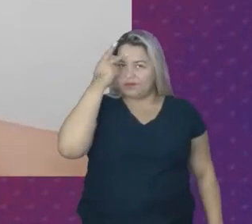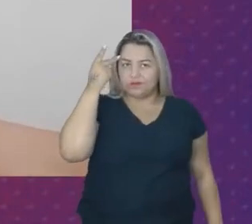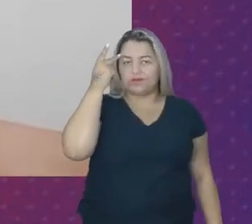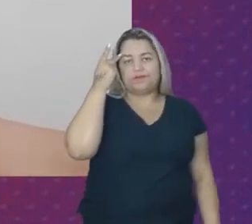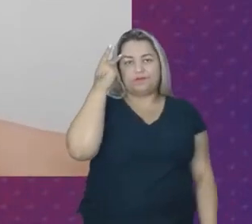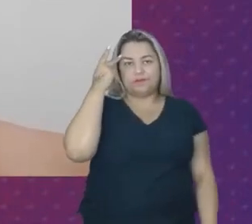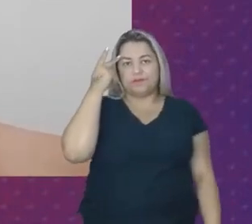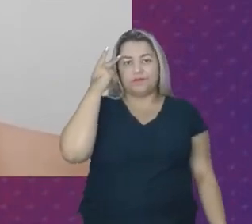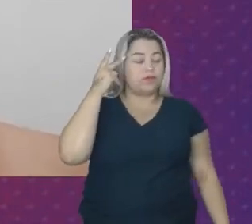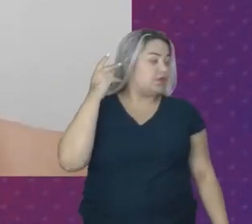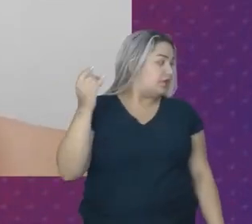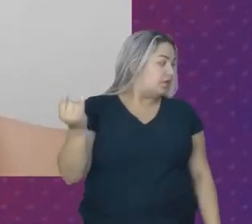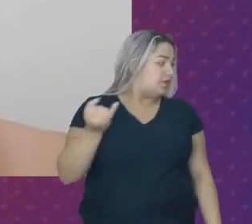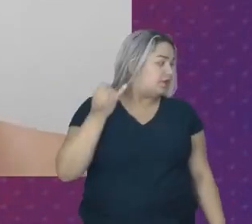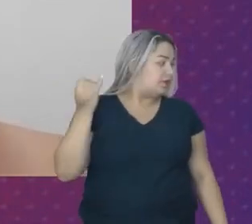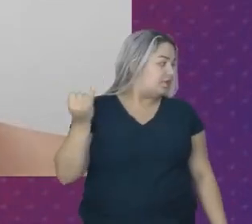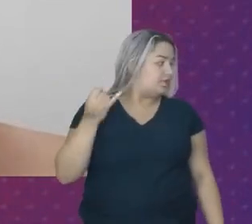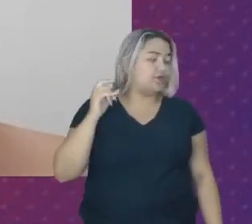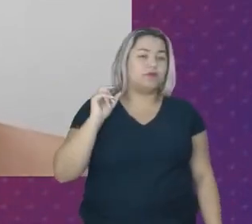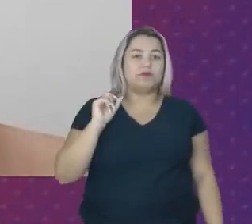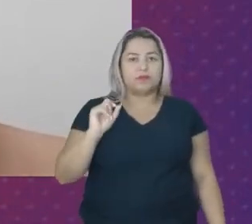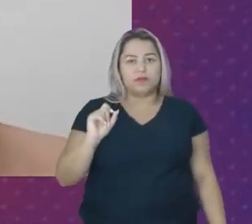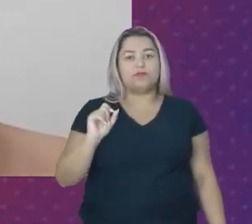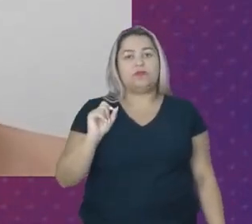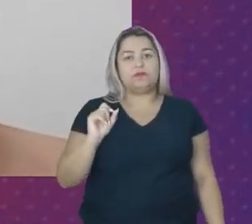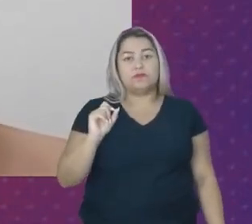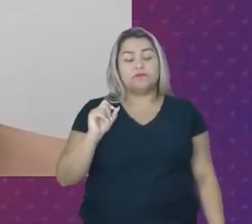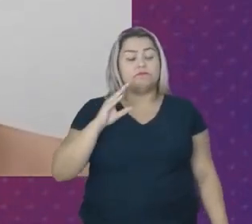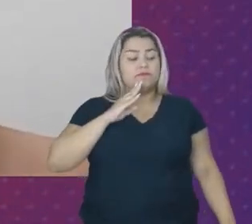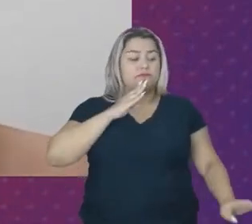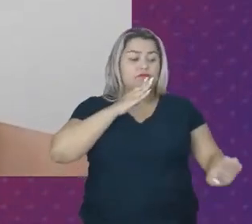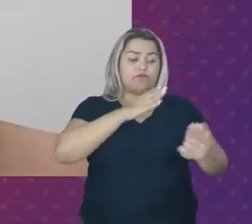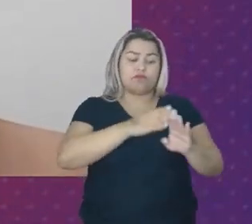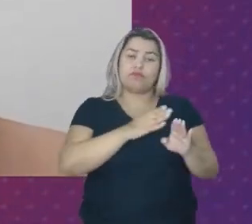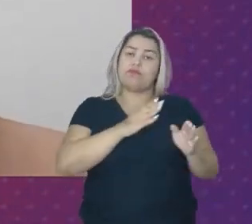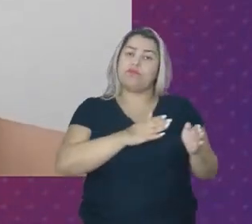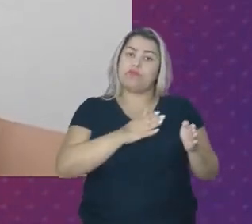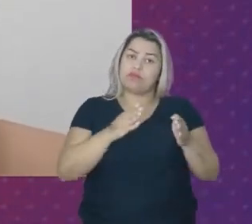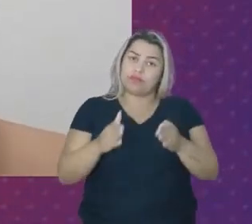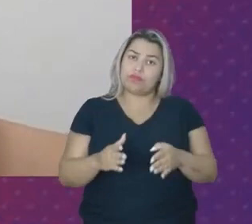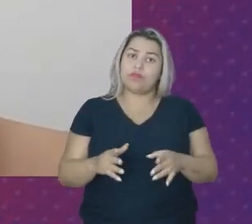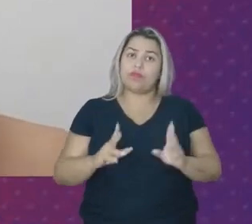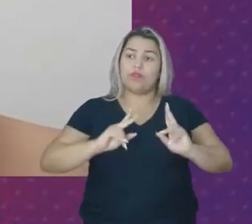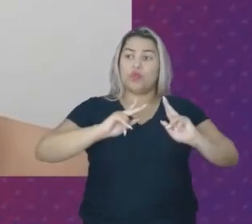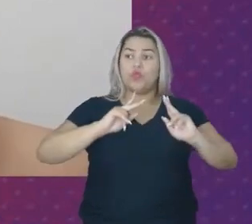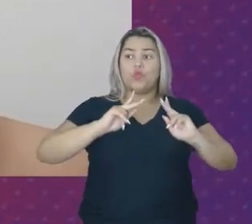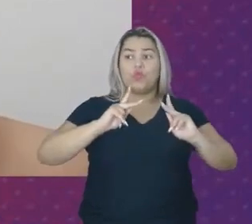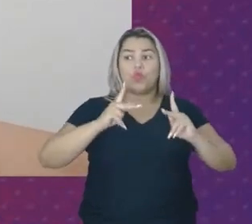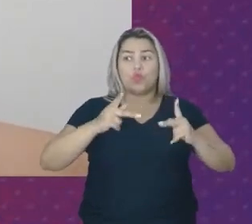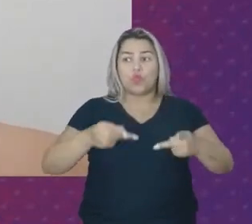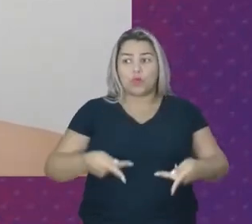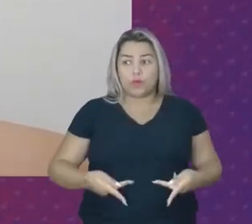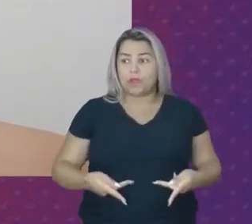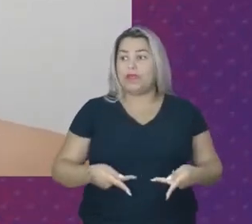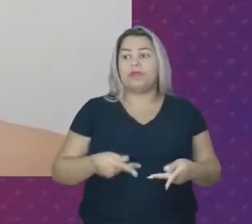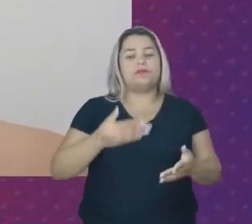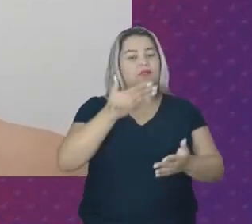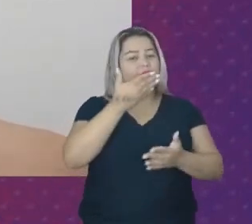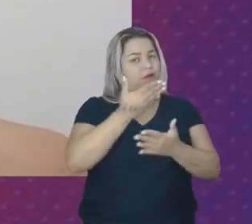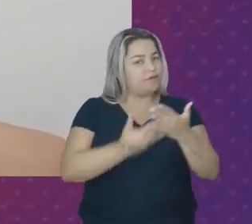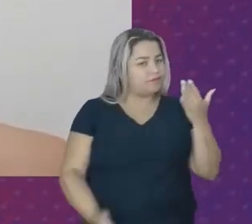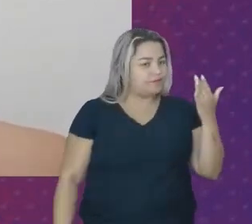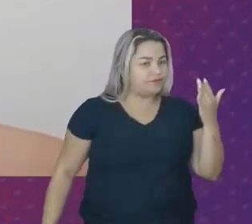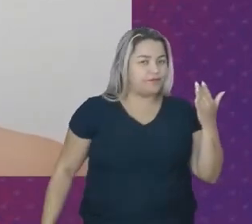é muito importante que a gente foque nesse processo de humanização para que a gente